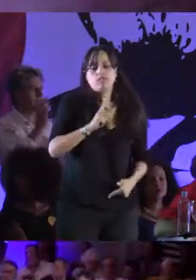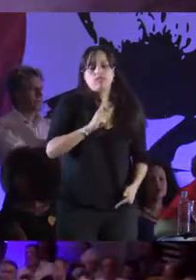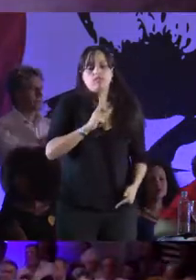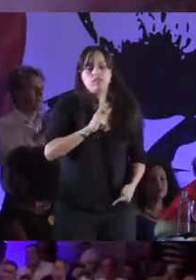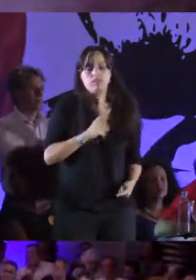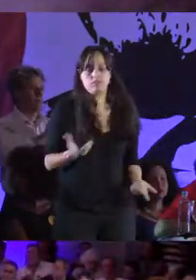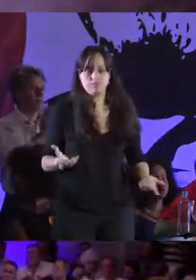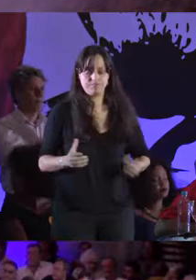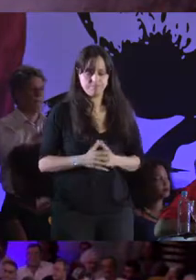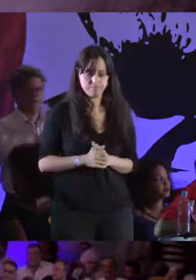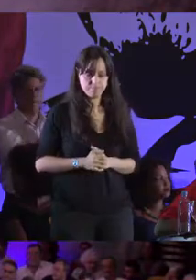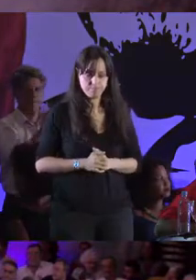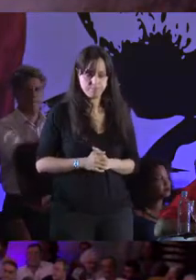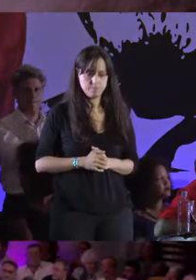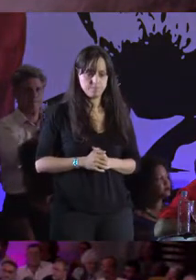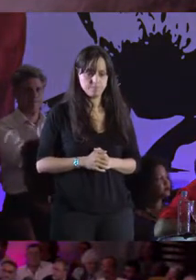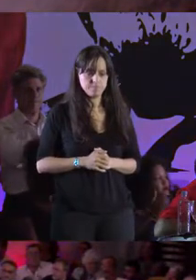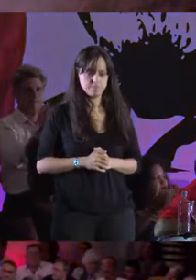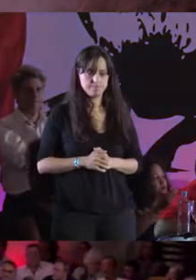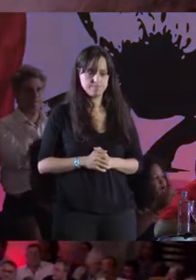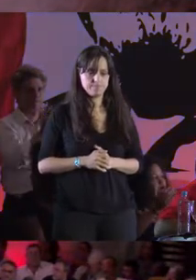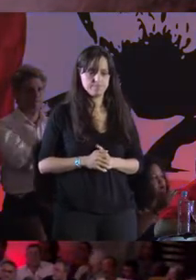ter.